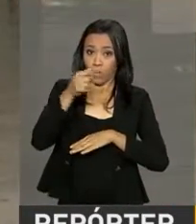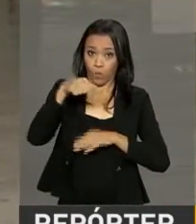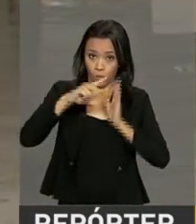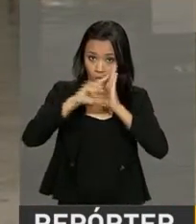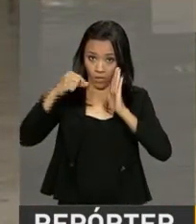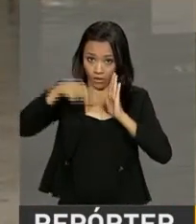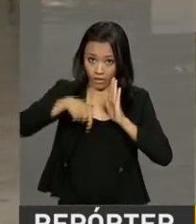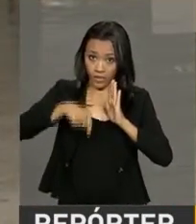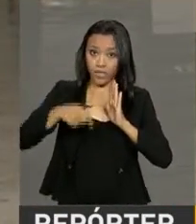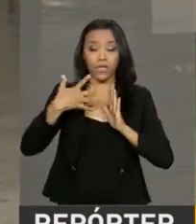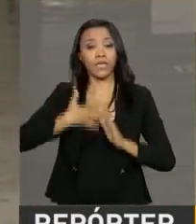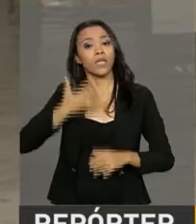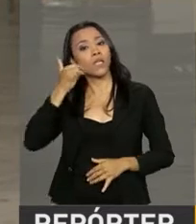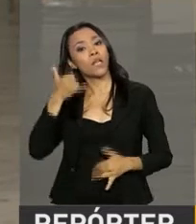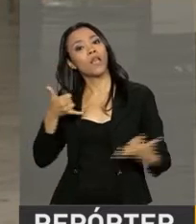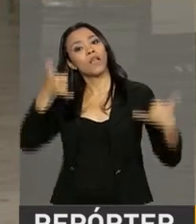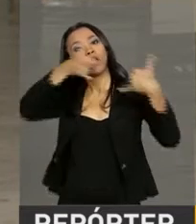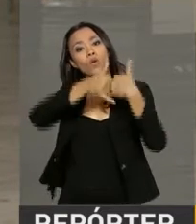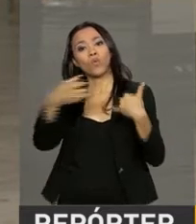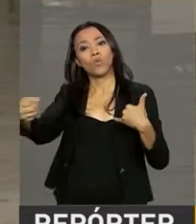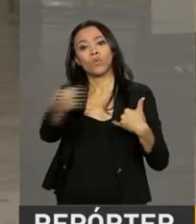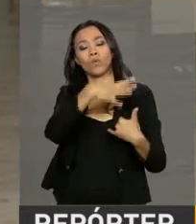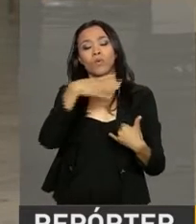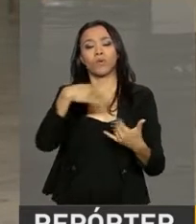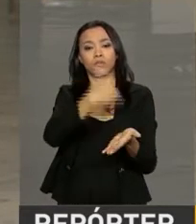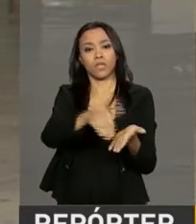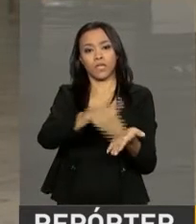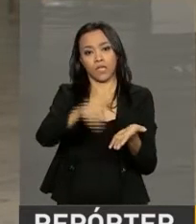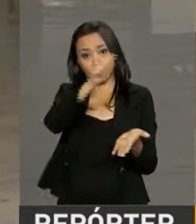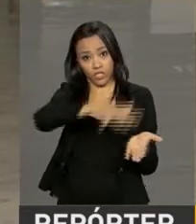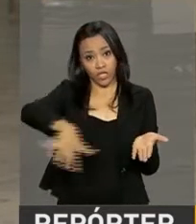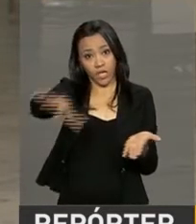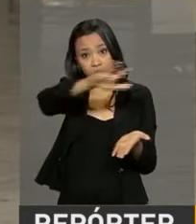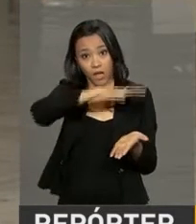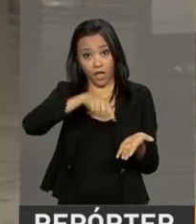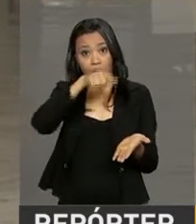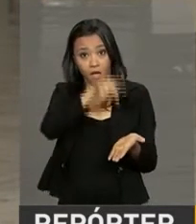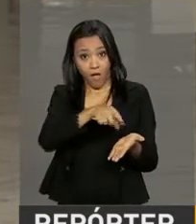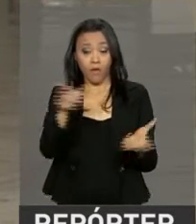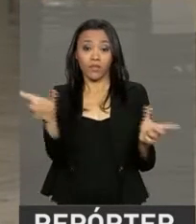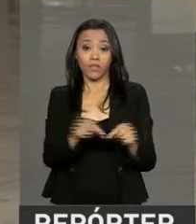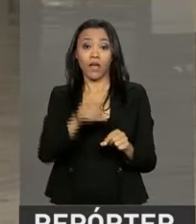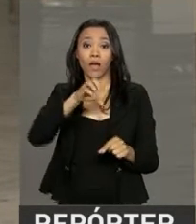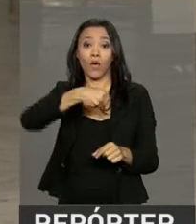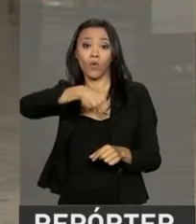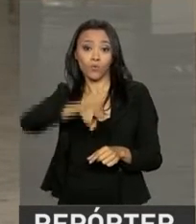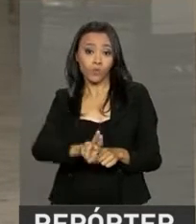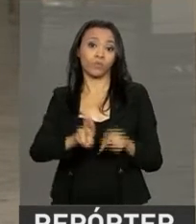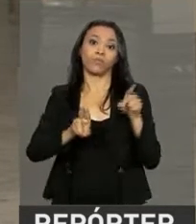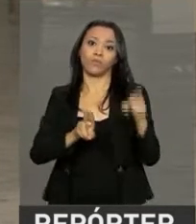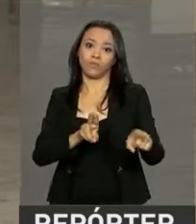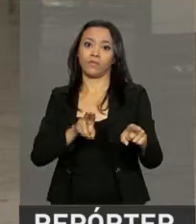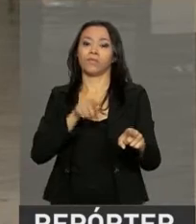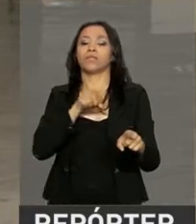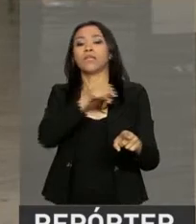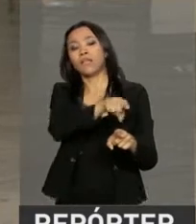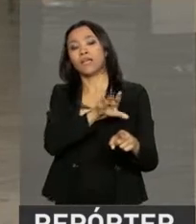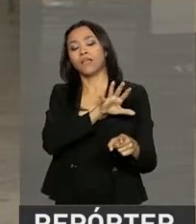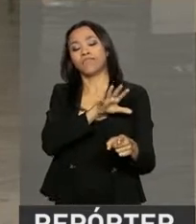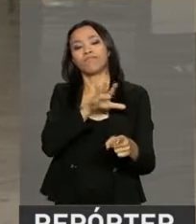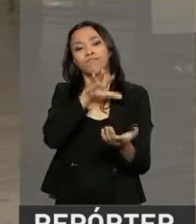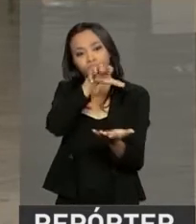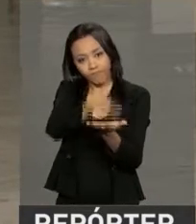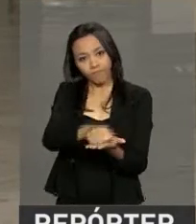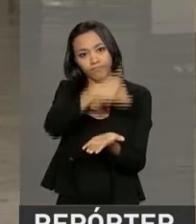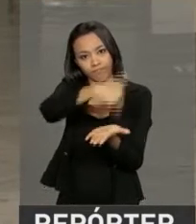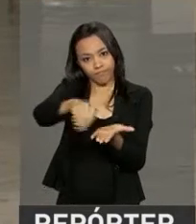michel temer ligou para o novo secretário geral das nações unidas antónio guterres imediatamente após a sua clamação ao cargo para